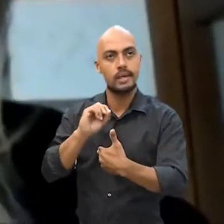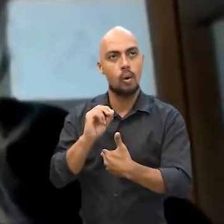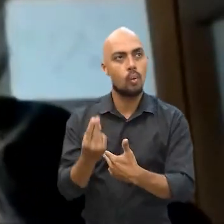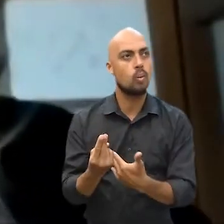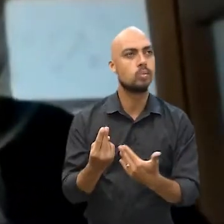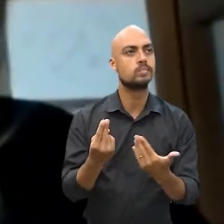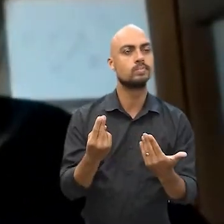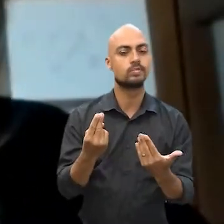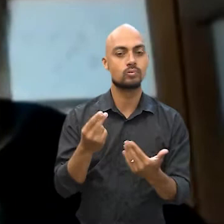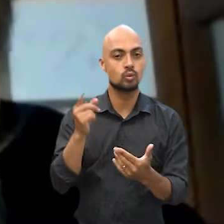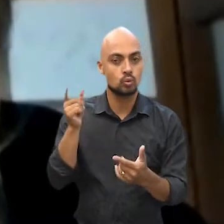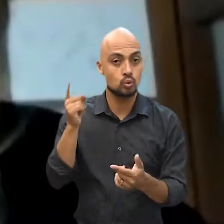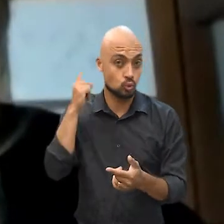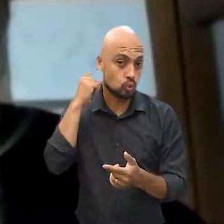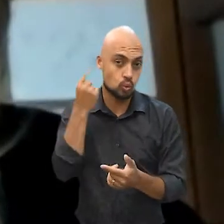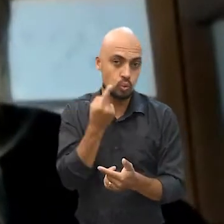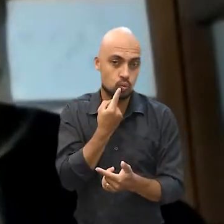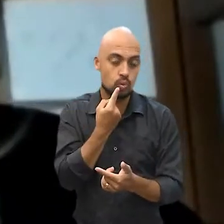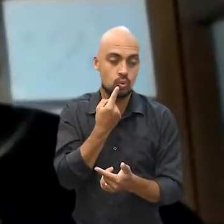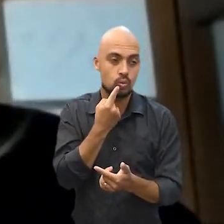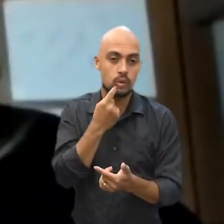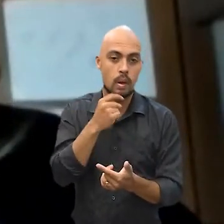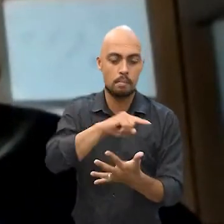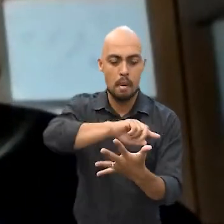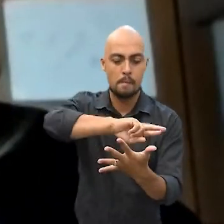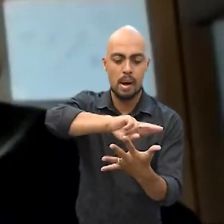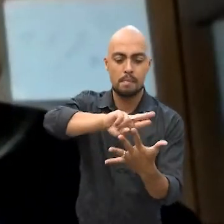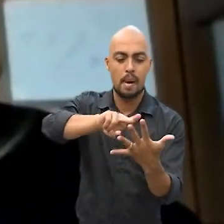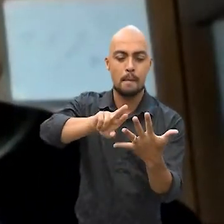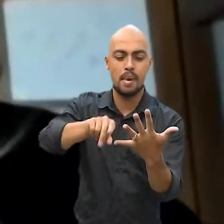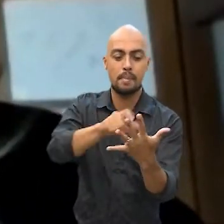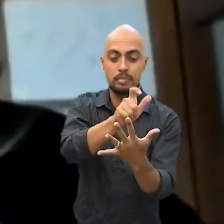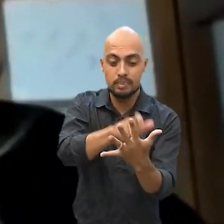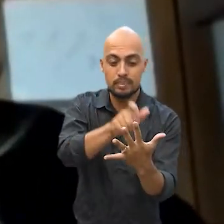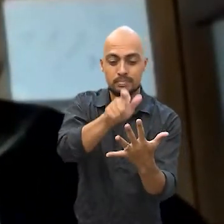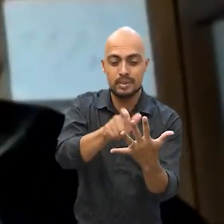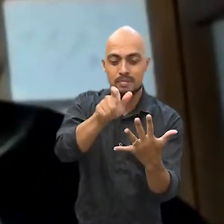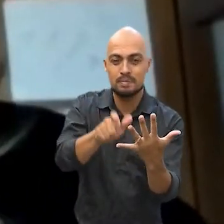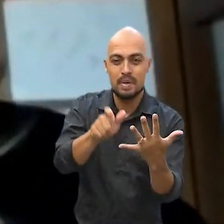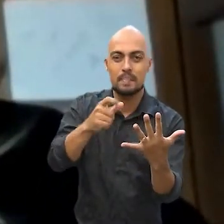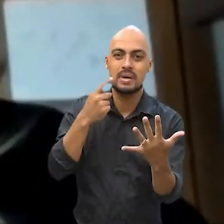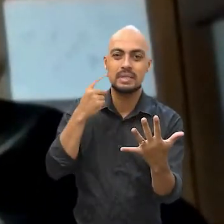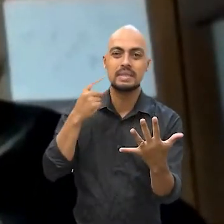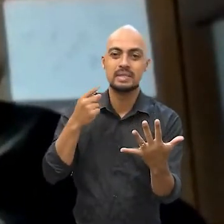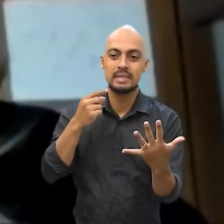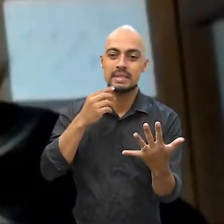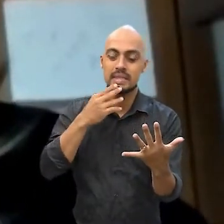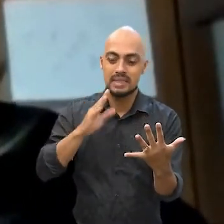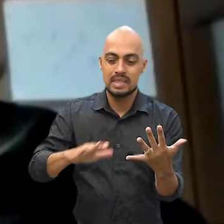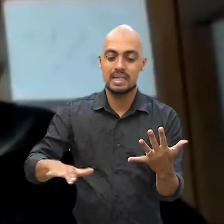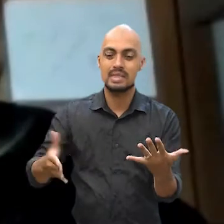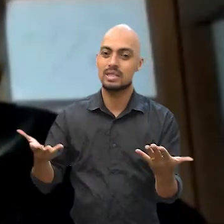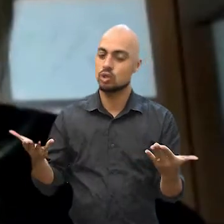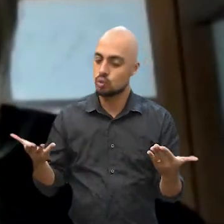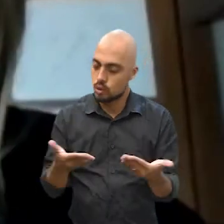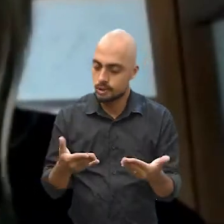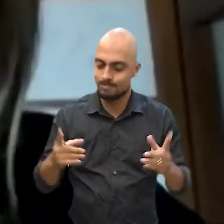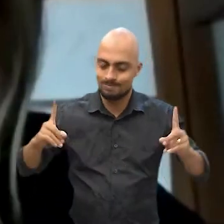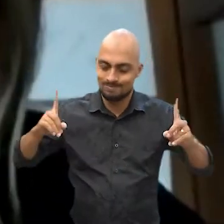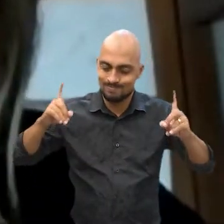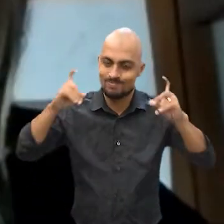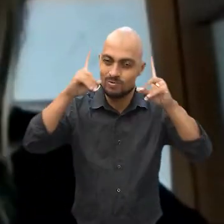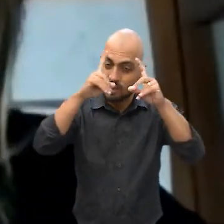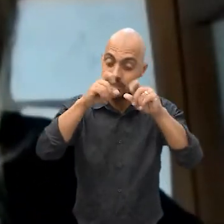crianças surdas. Então, todas essas crianças, eu acho que estão tendo uma dificuldade maior ainda nessa